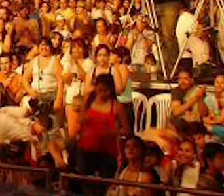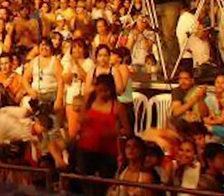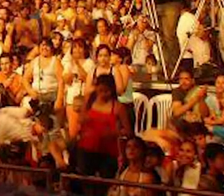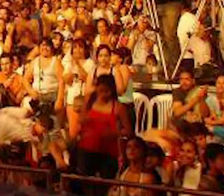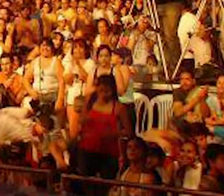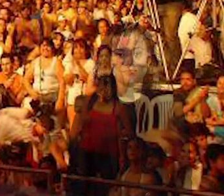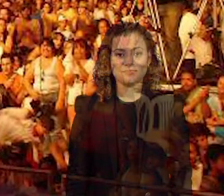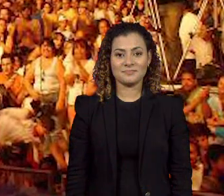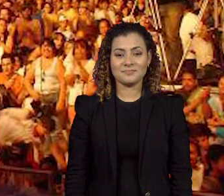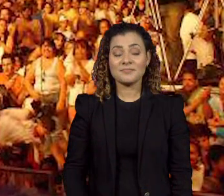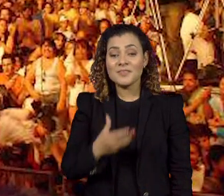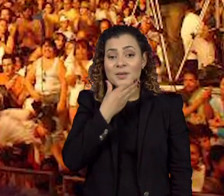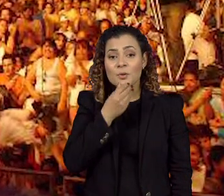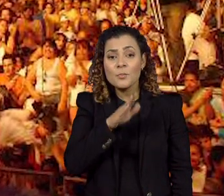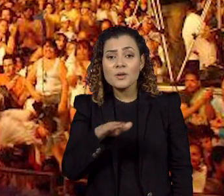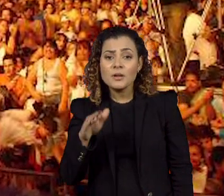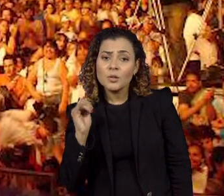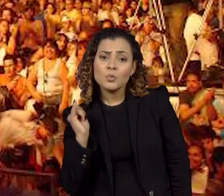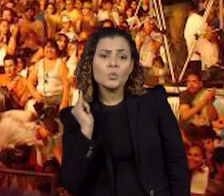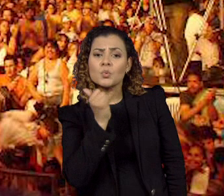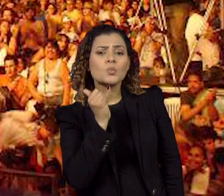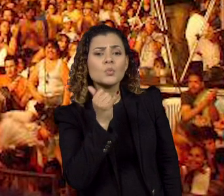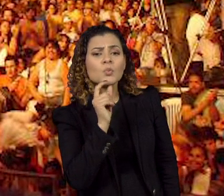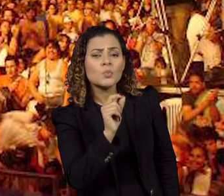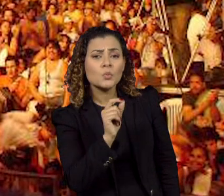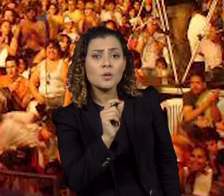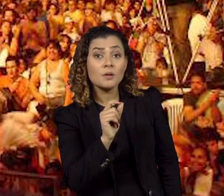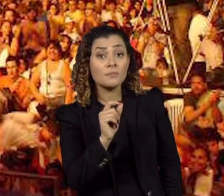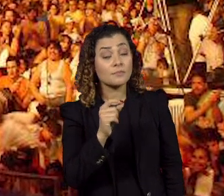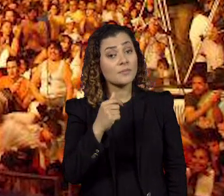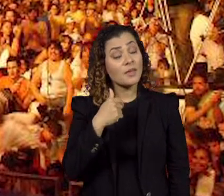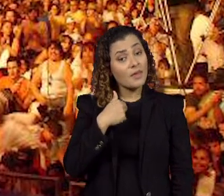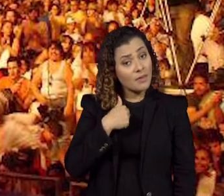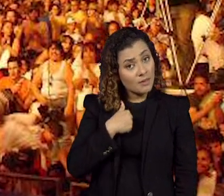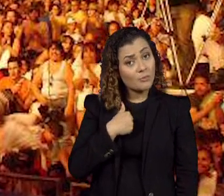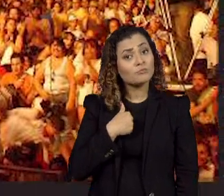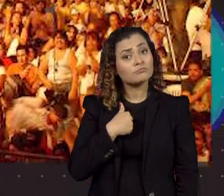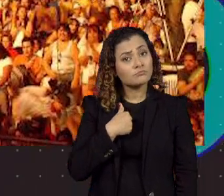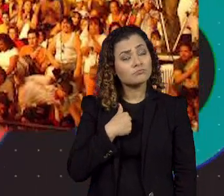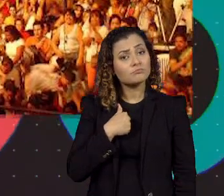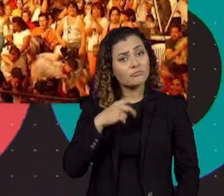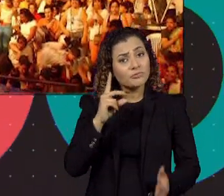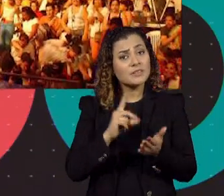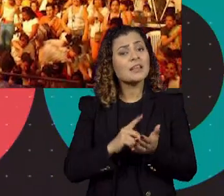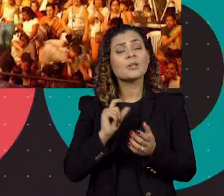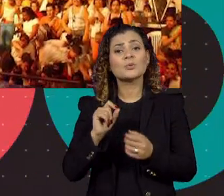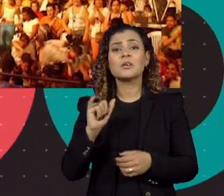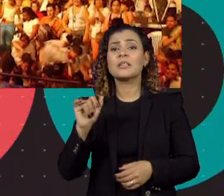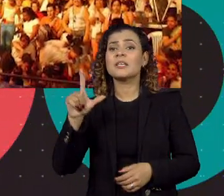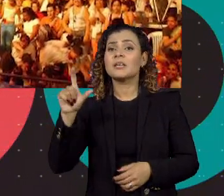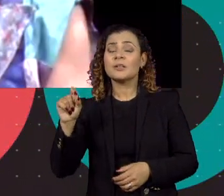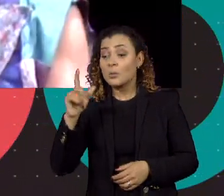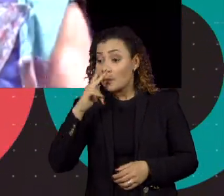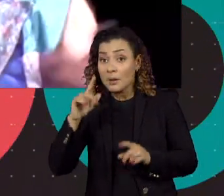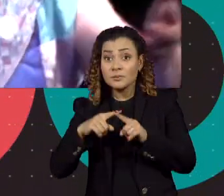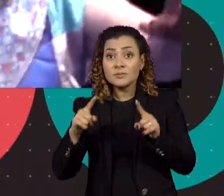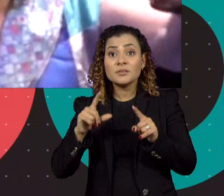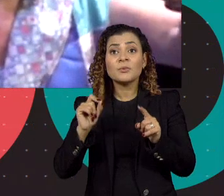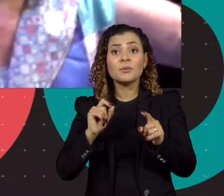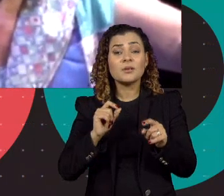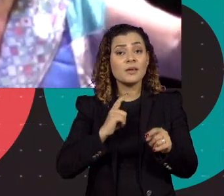Um menino disse: quando veo títeres, passa como um hilo de ouro em